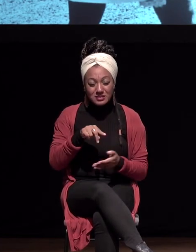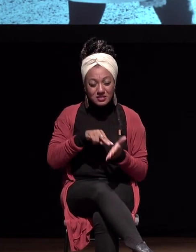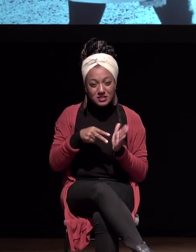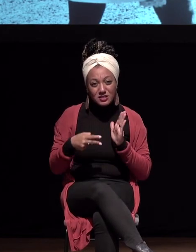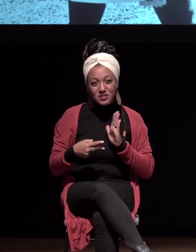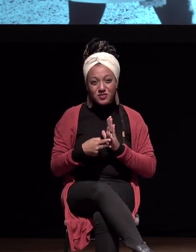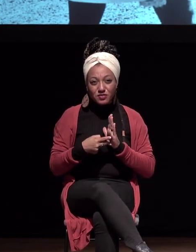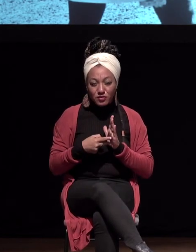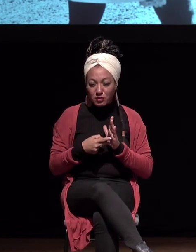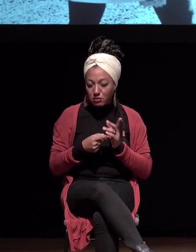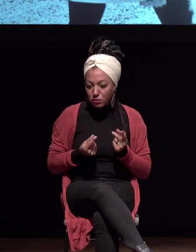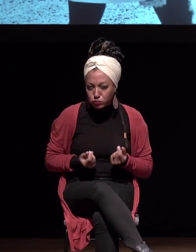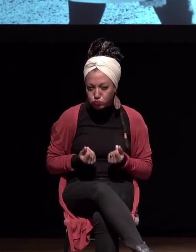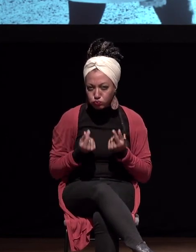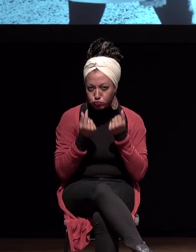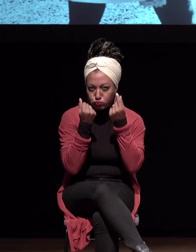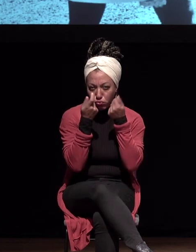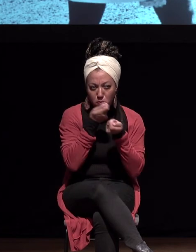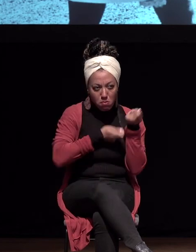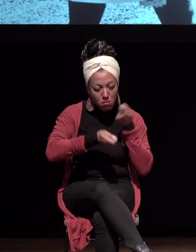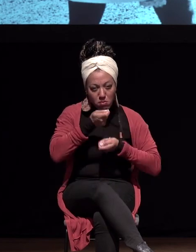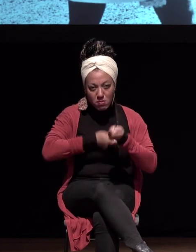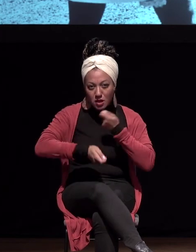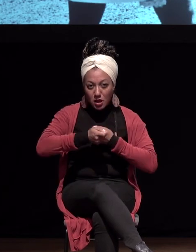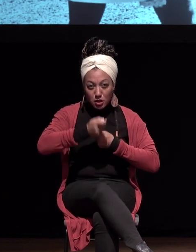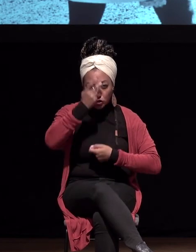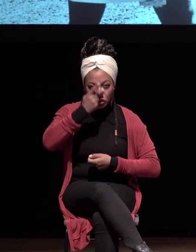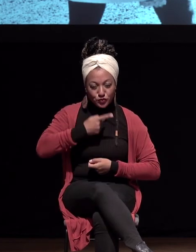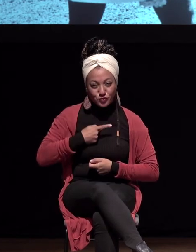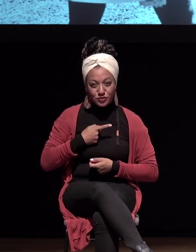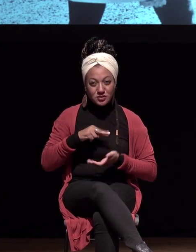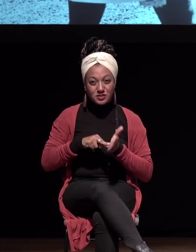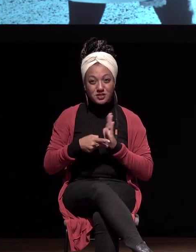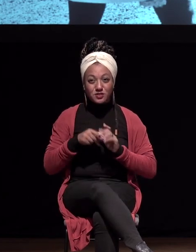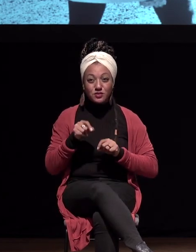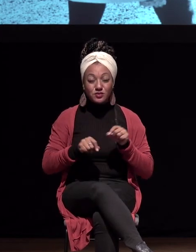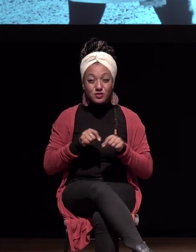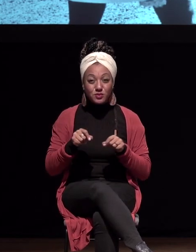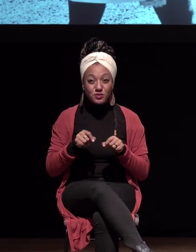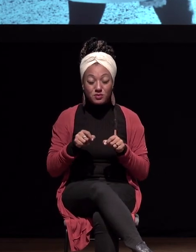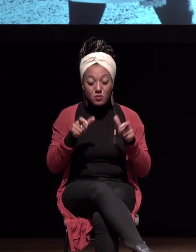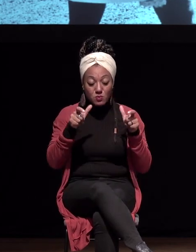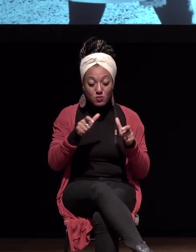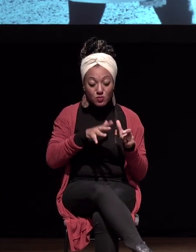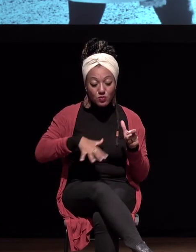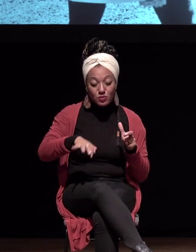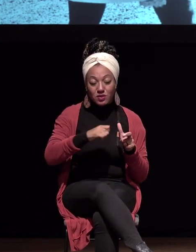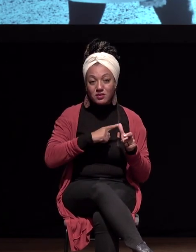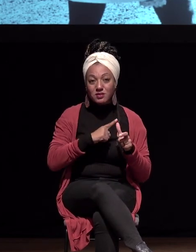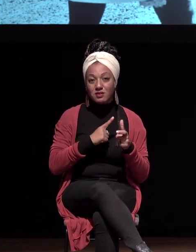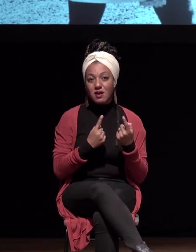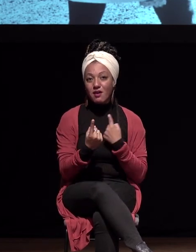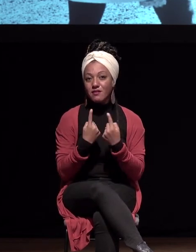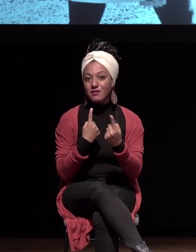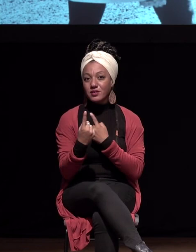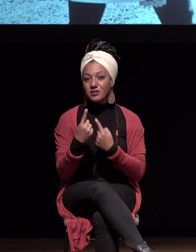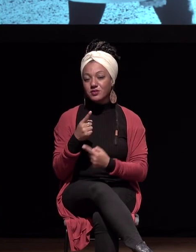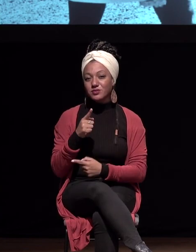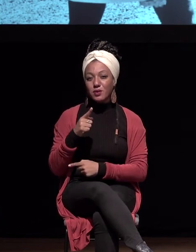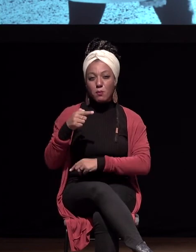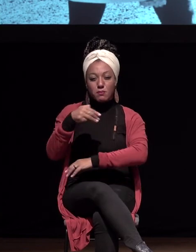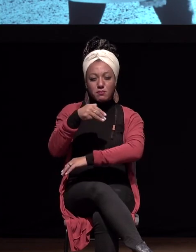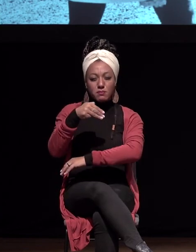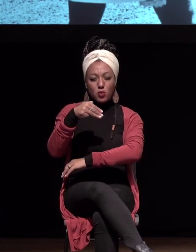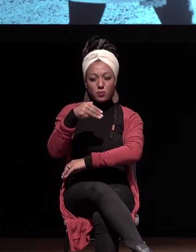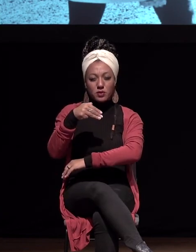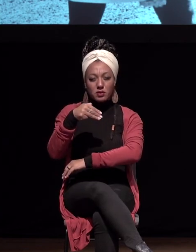individualista mercadológica. Estou falando de um território que margeia entre a Avenida Giovanni Gronchi